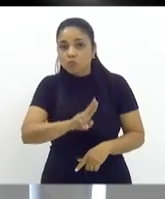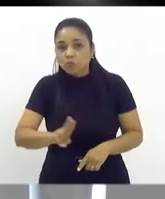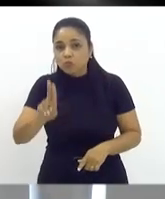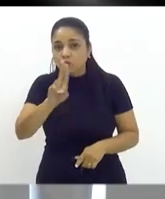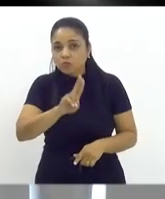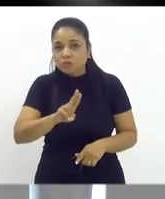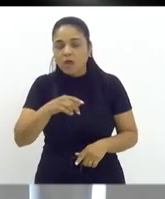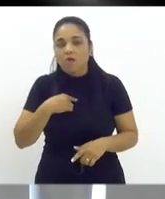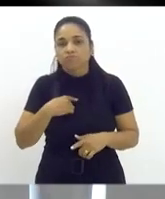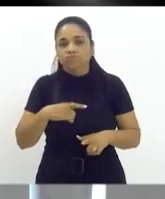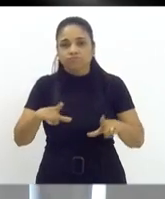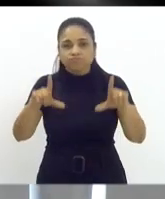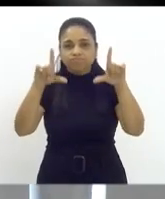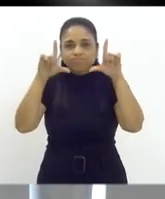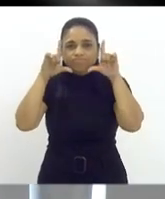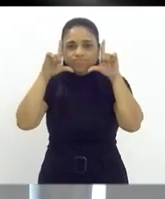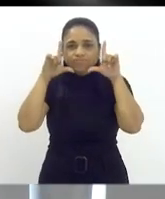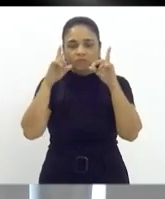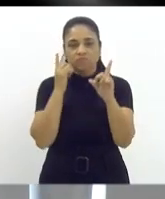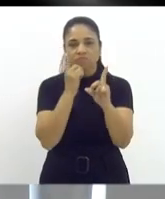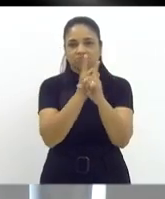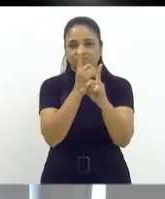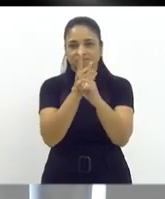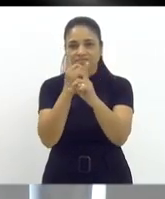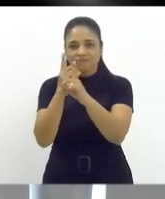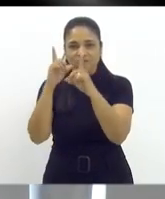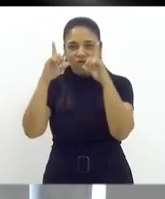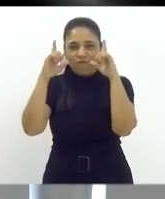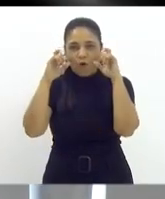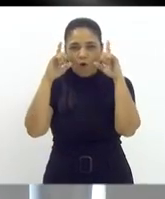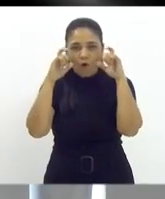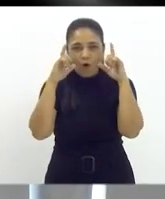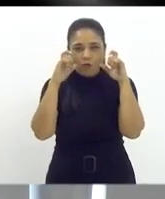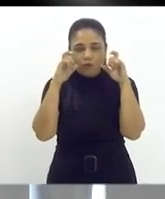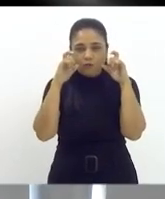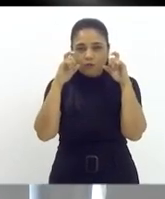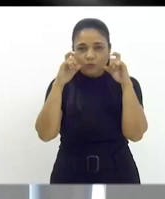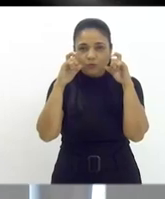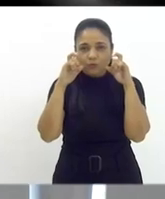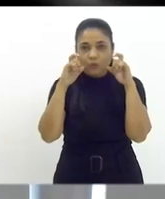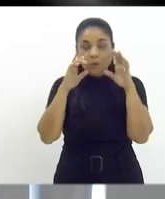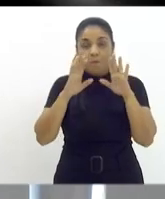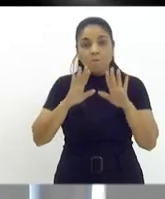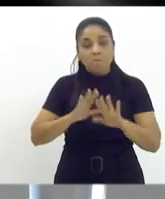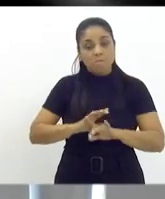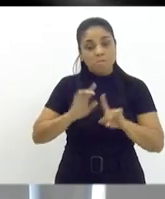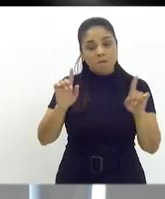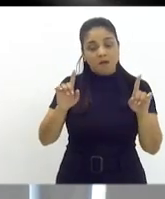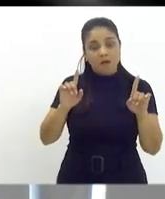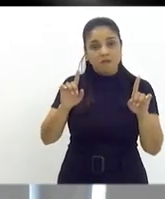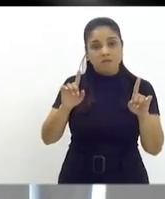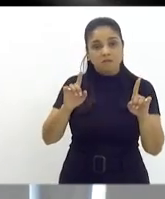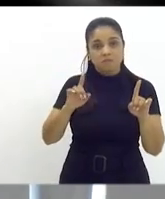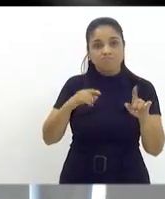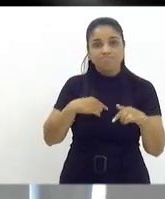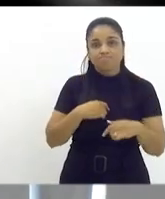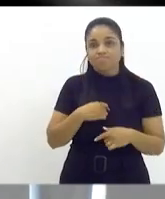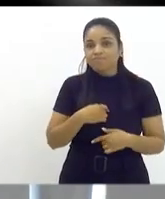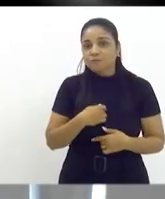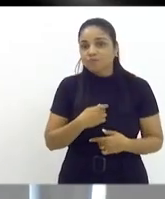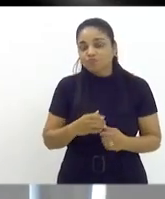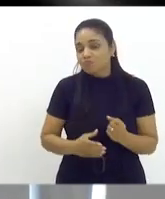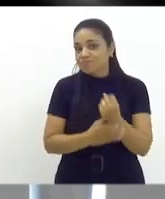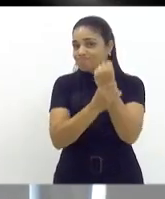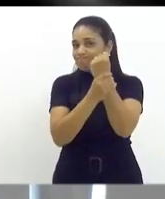reconhecimento através de de fotos mas sem observâncias de garantias então durante